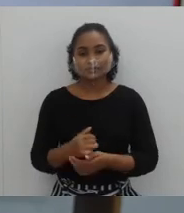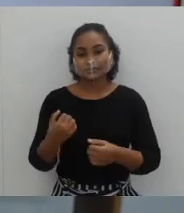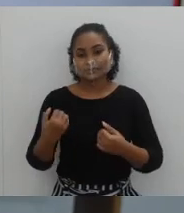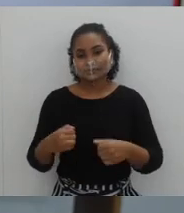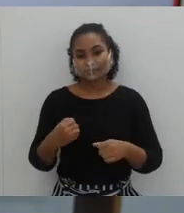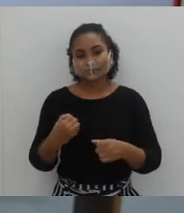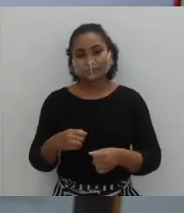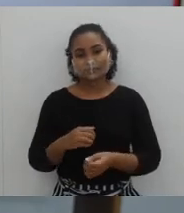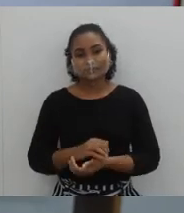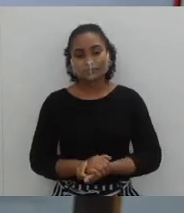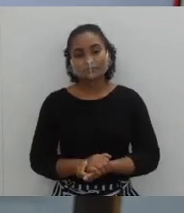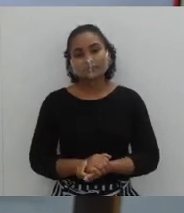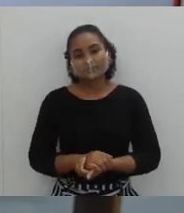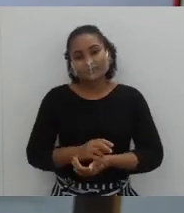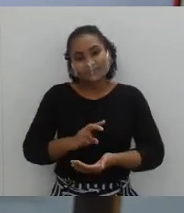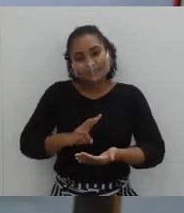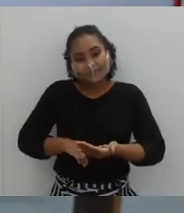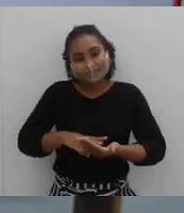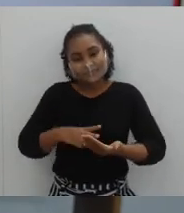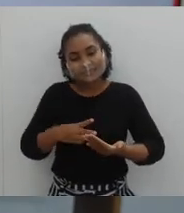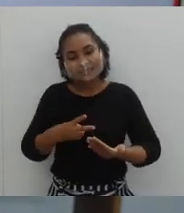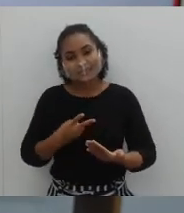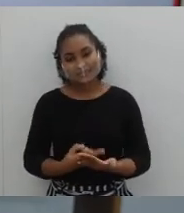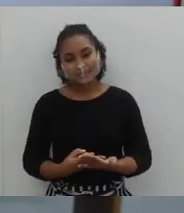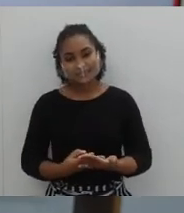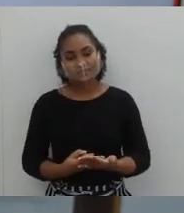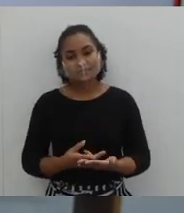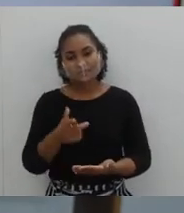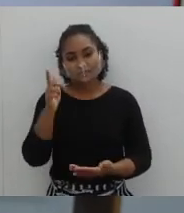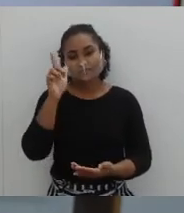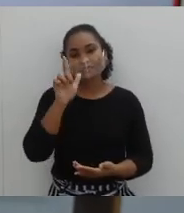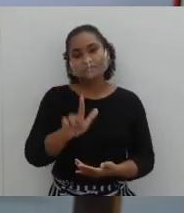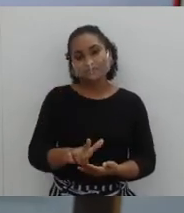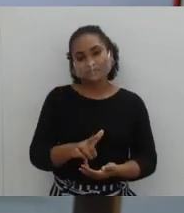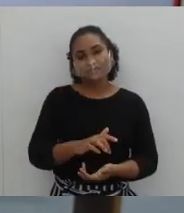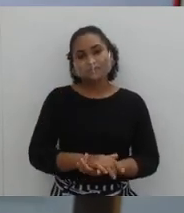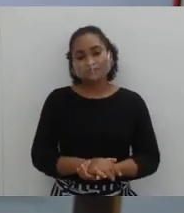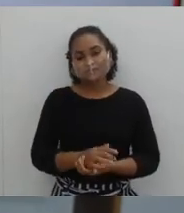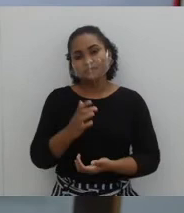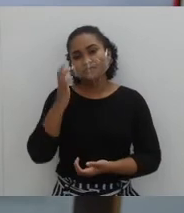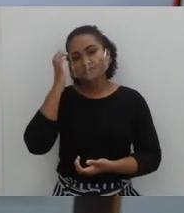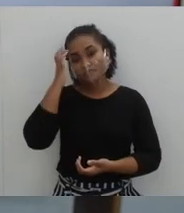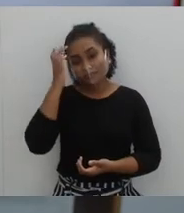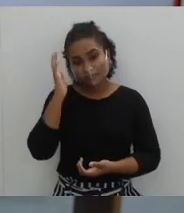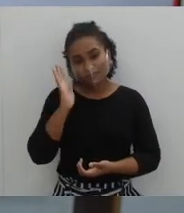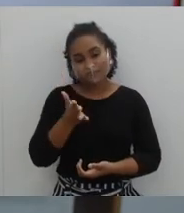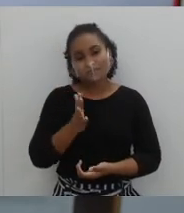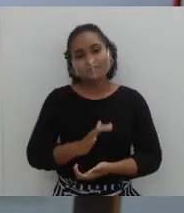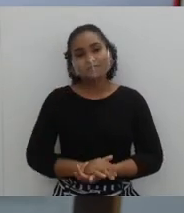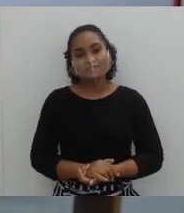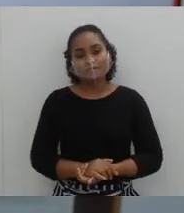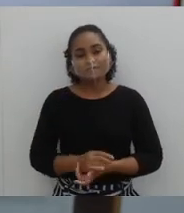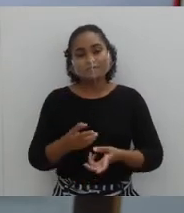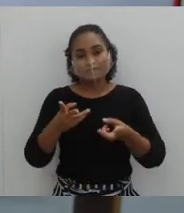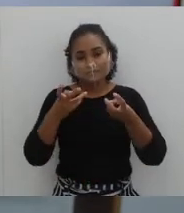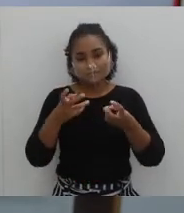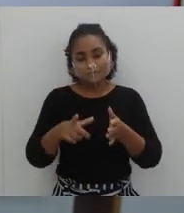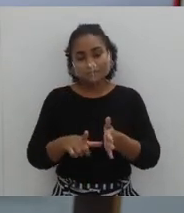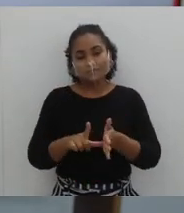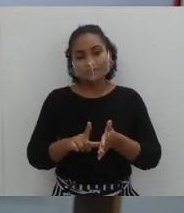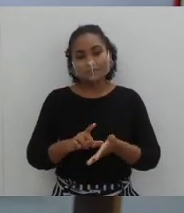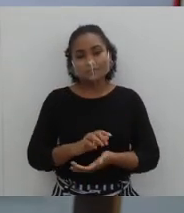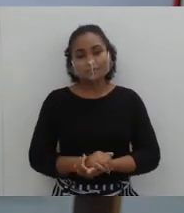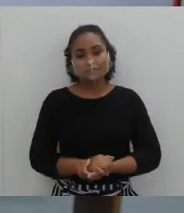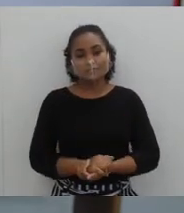você consegue até traduzir uma já, quando ela aparecer novamente, fica muito mais fácil, porque você já viu anteriormente,